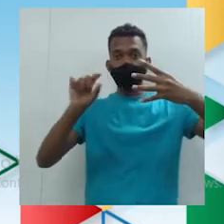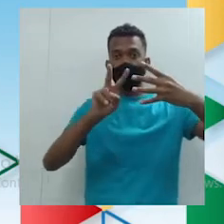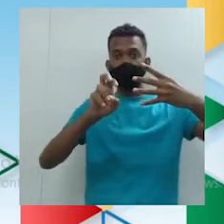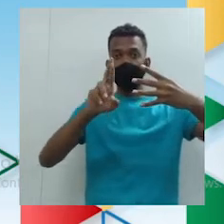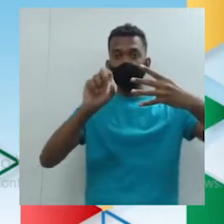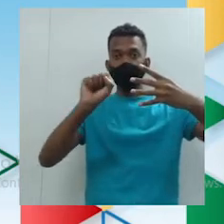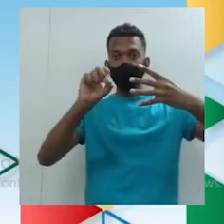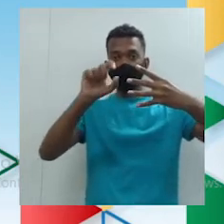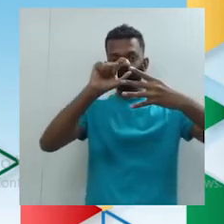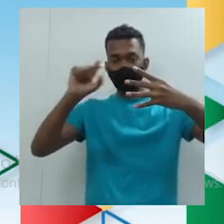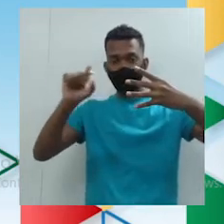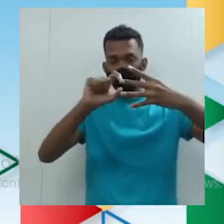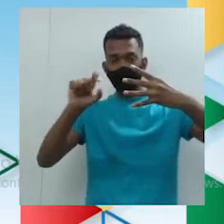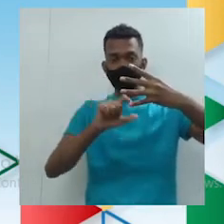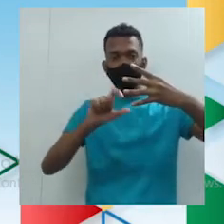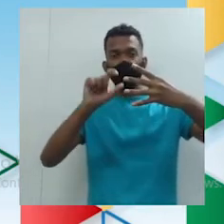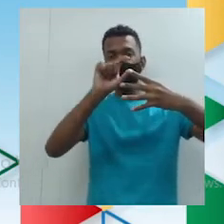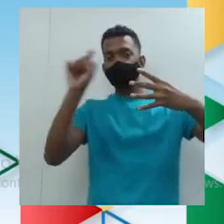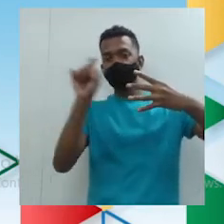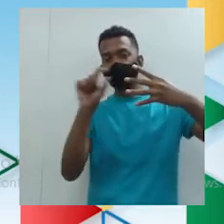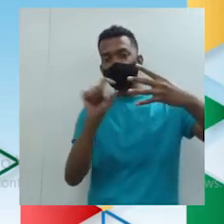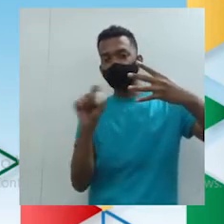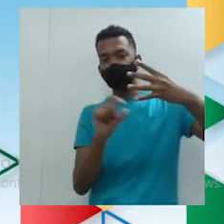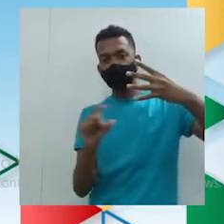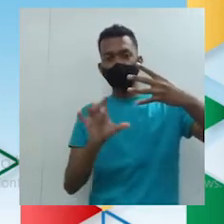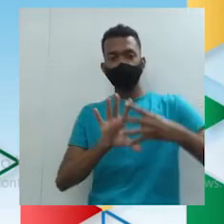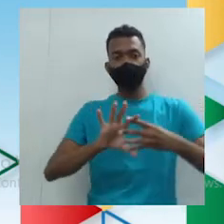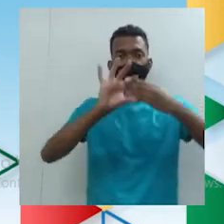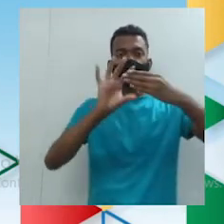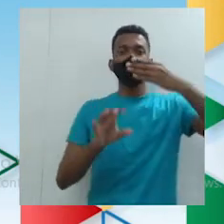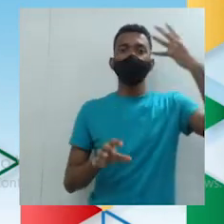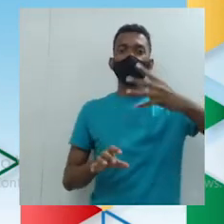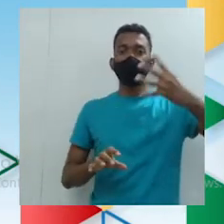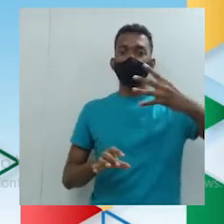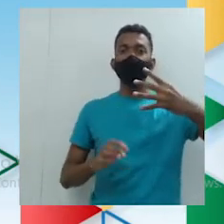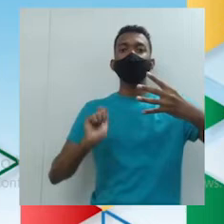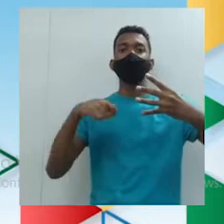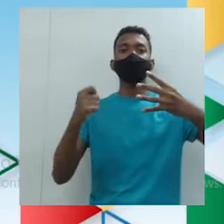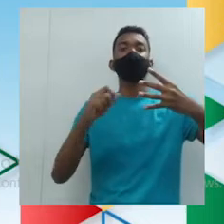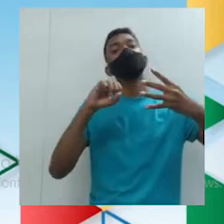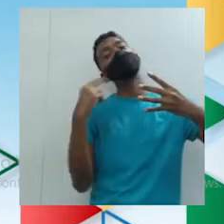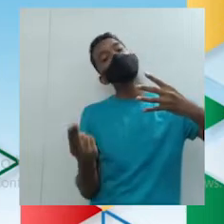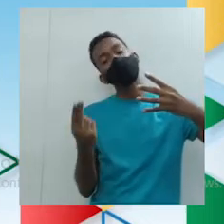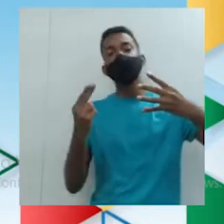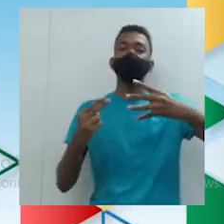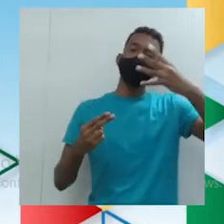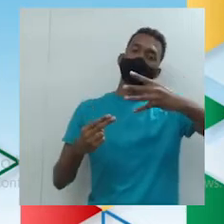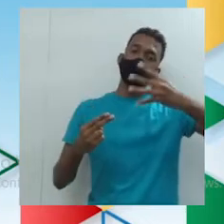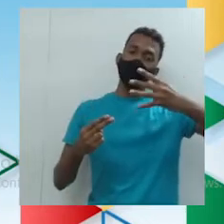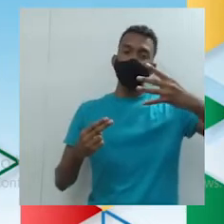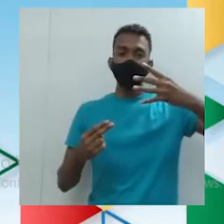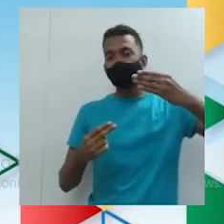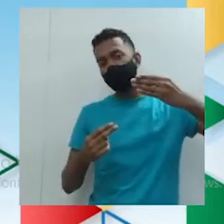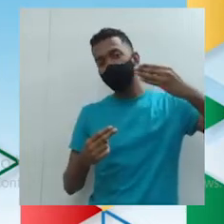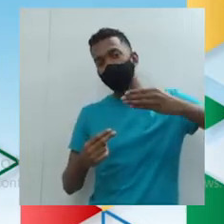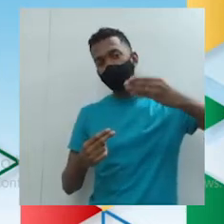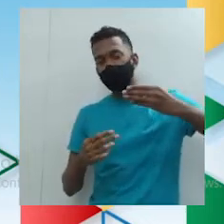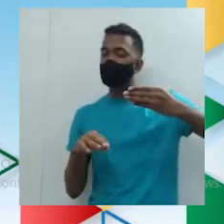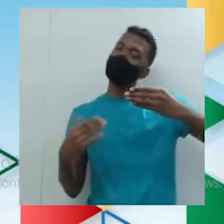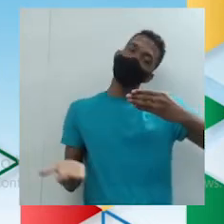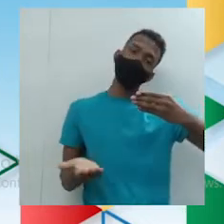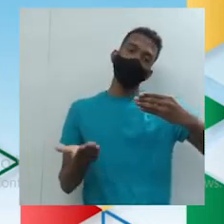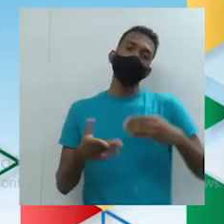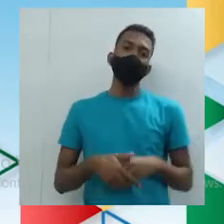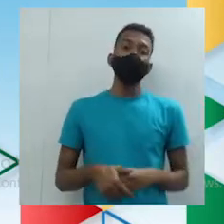poema. Nós temos aí 4 versos, por isso quadra. Exatamente, professor Também Robson. chamado de quarteto. De quarteto, né? Isso. Então, vamos ver aqui.